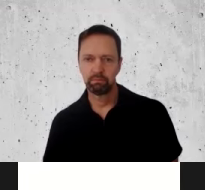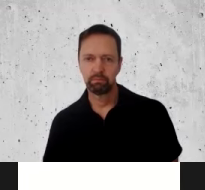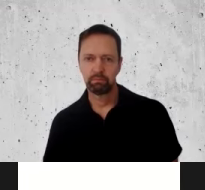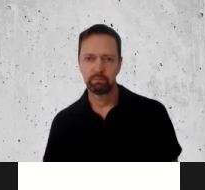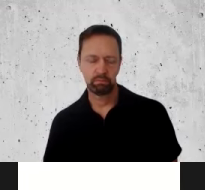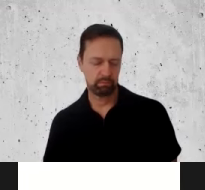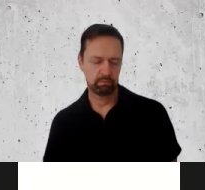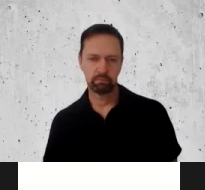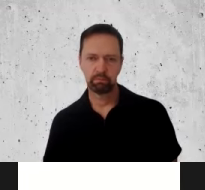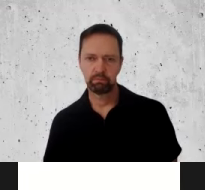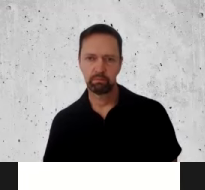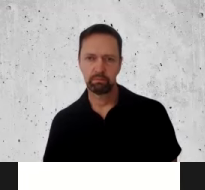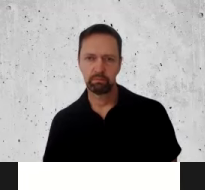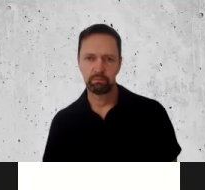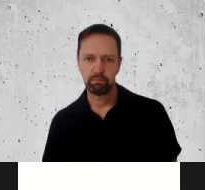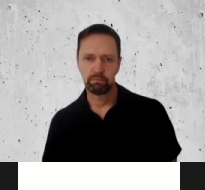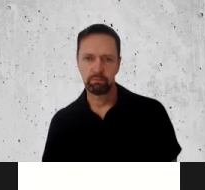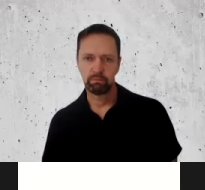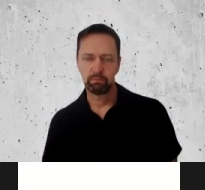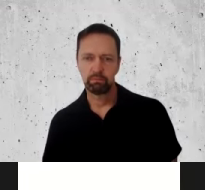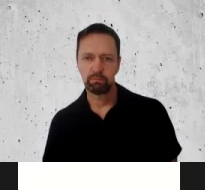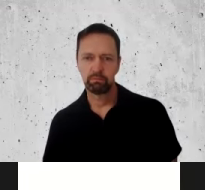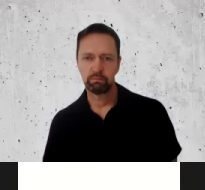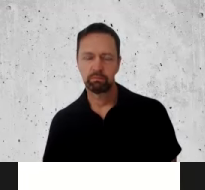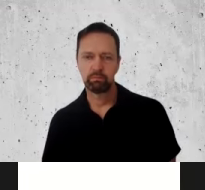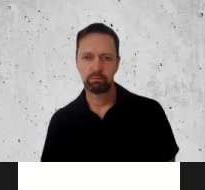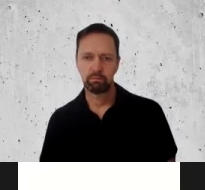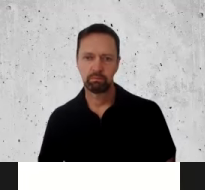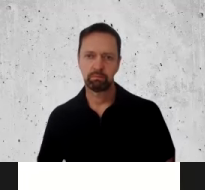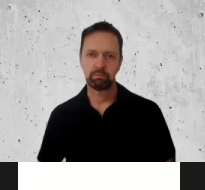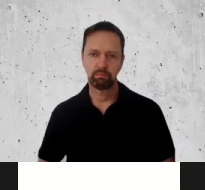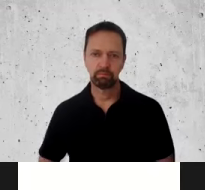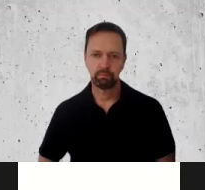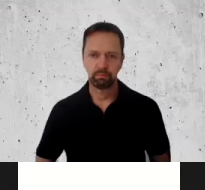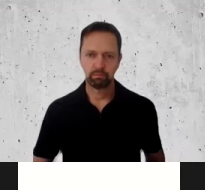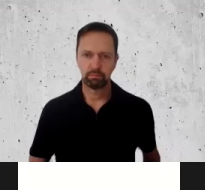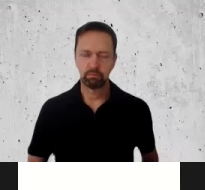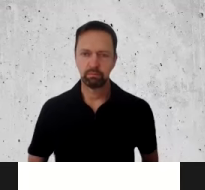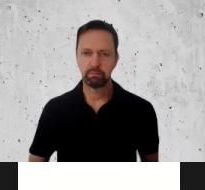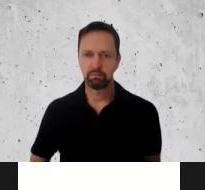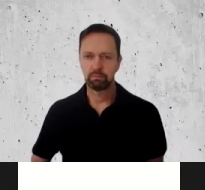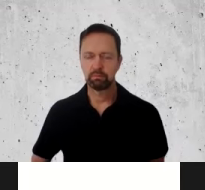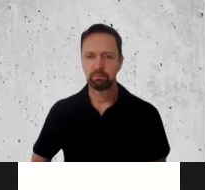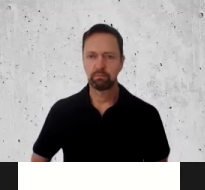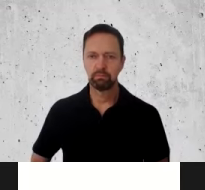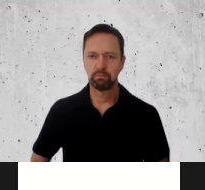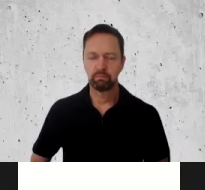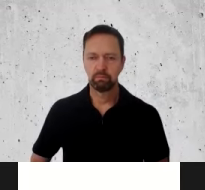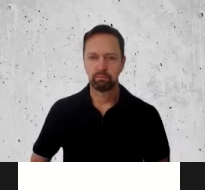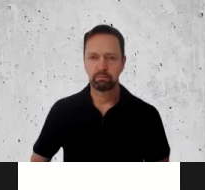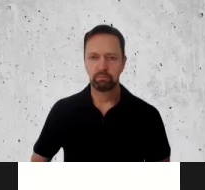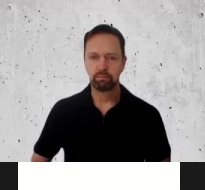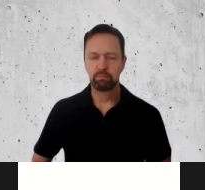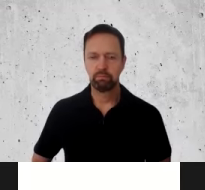tem, enfim, é a sua casa. Então, acho que essa é uma pergunta, né? Então, por isso que eu penso que é importante trazer